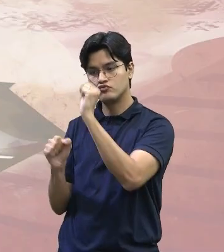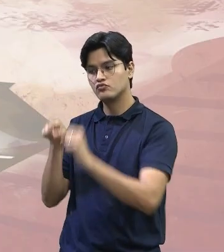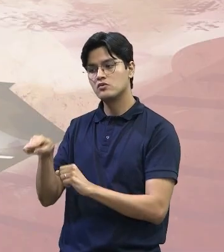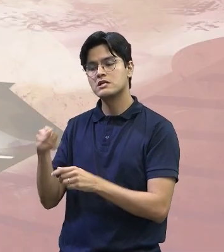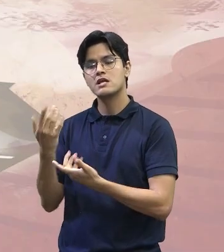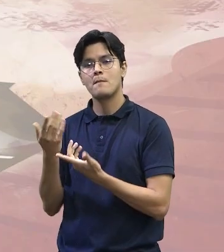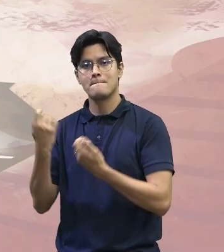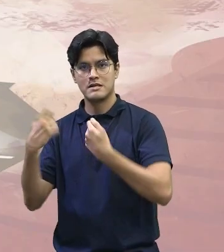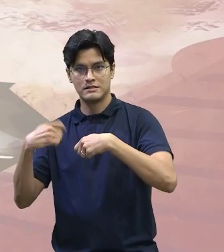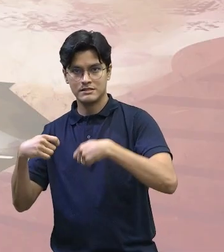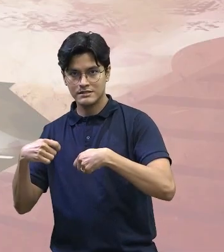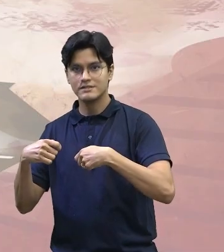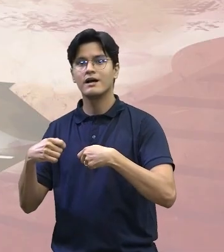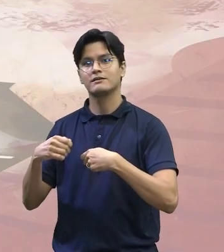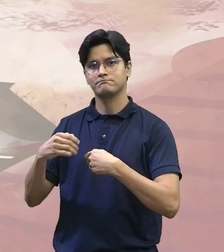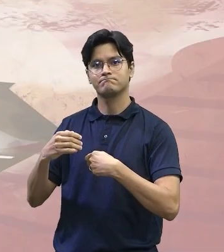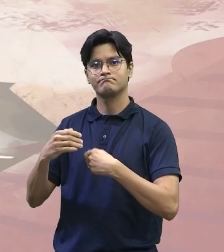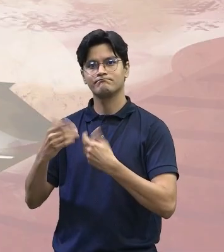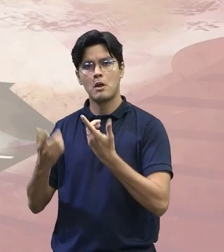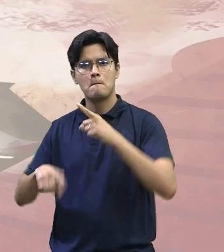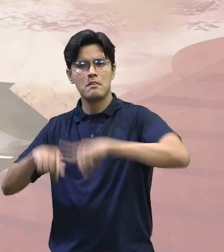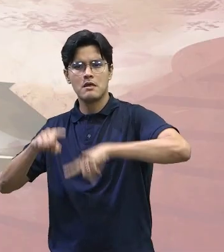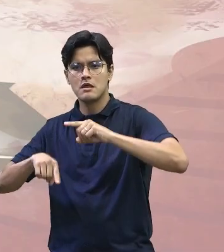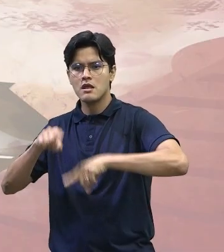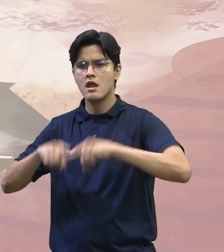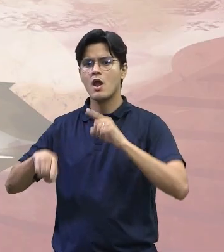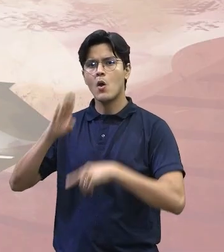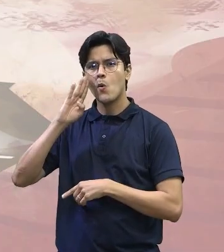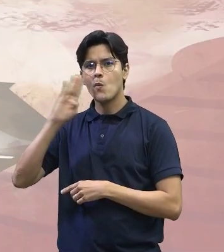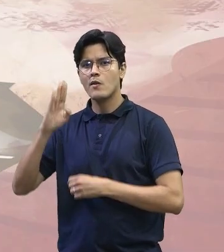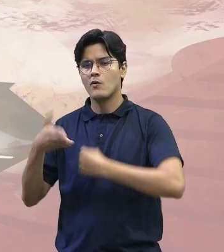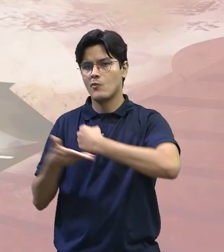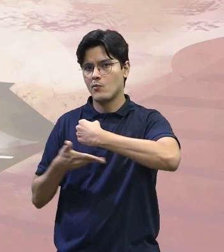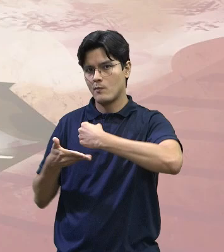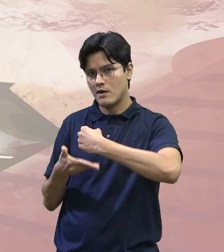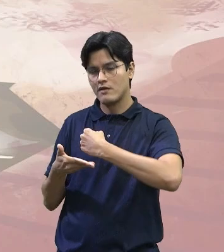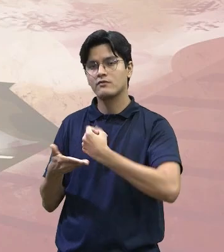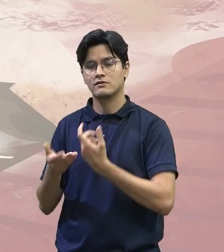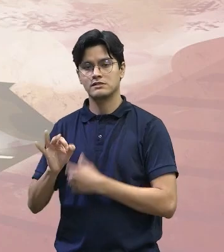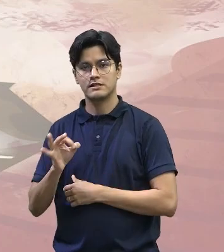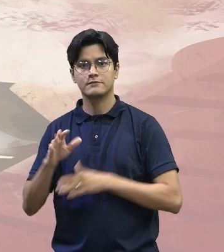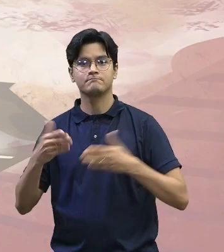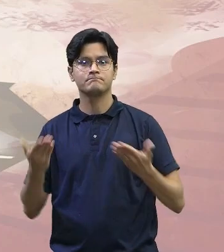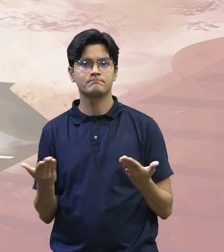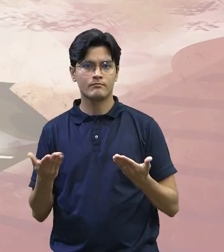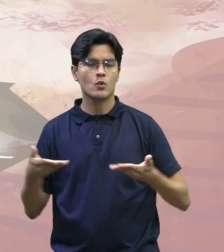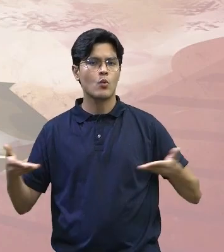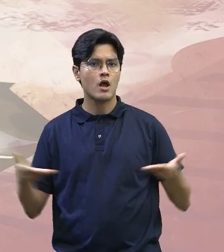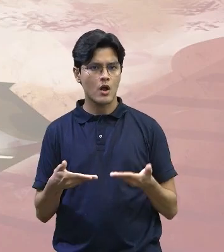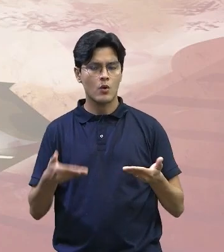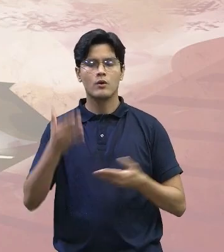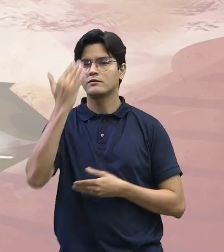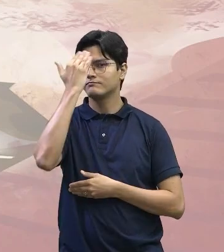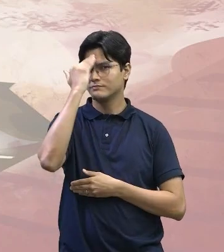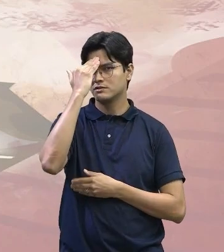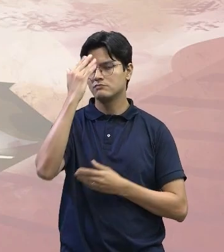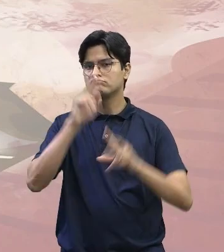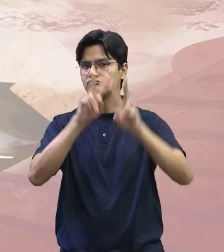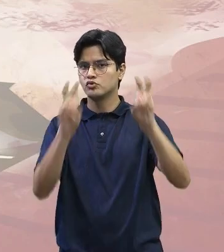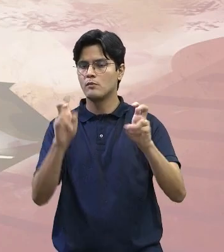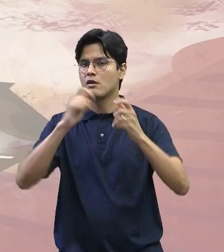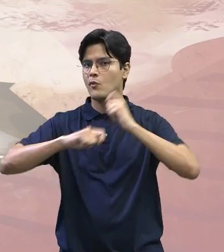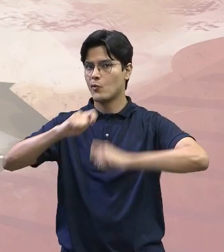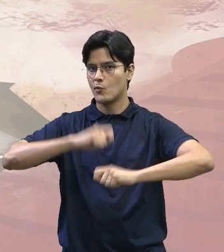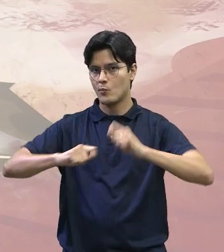importância desse produto para a economia, não só da Amazônia, mas também economia mundial. O que